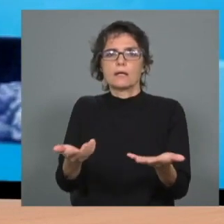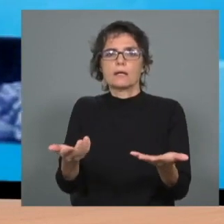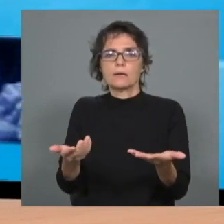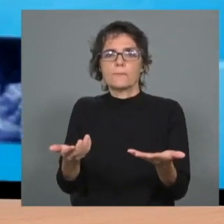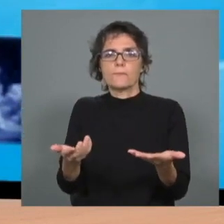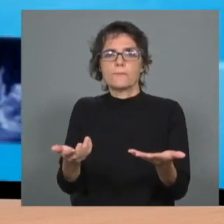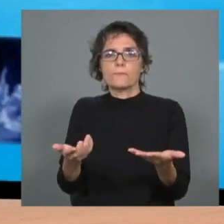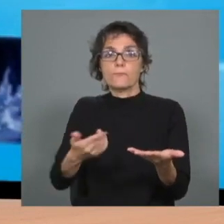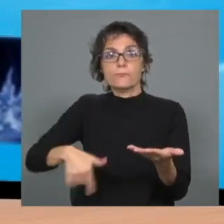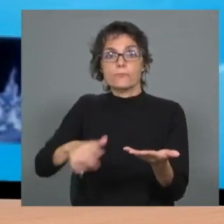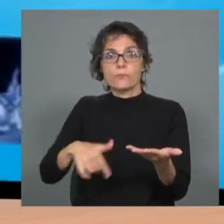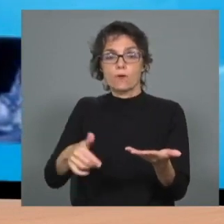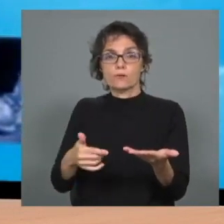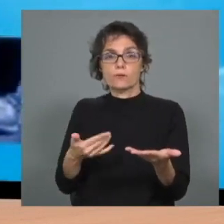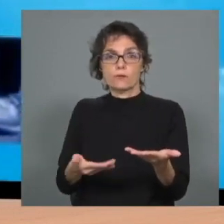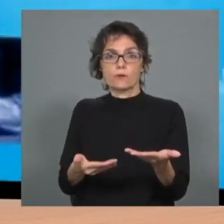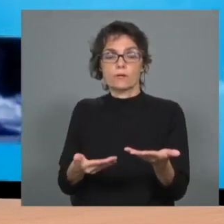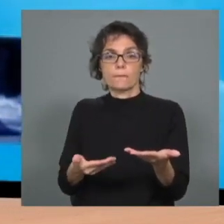aqui